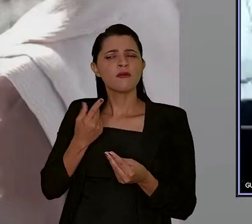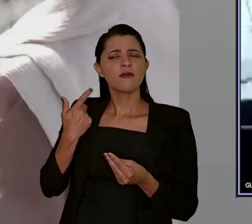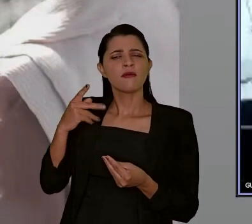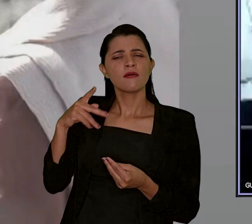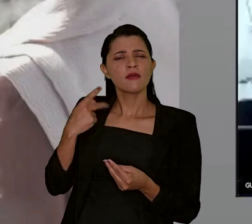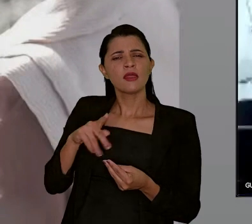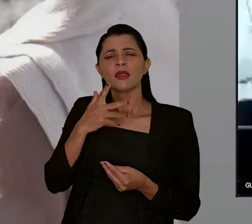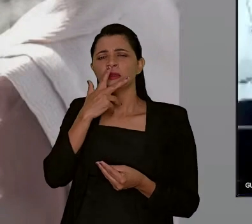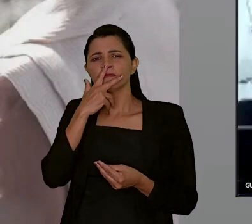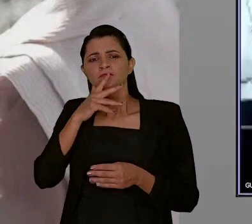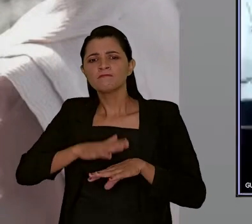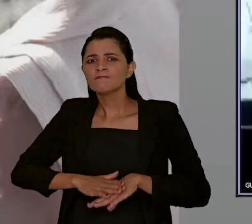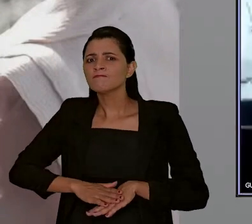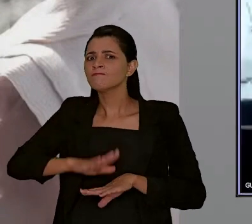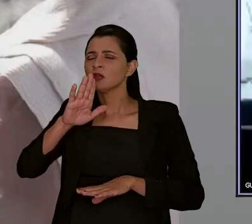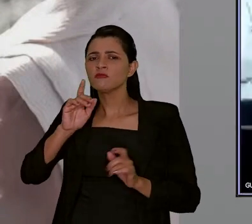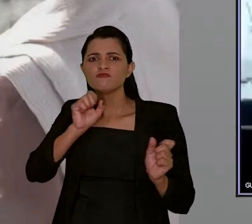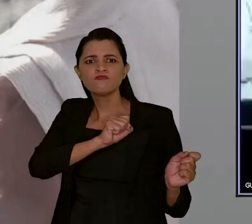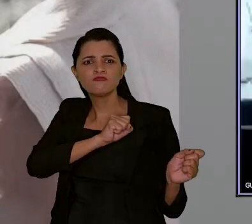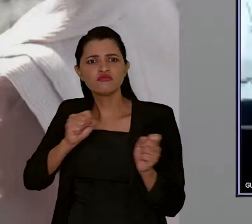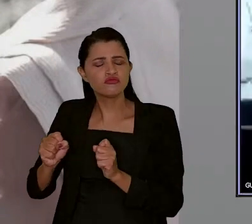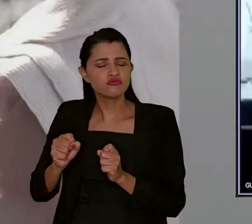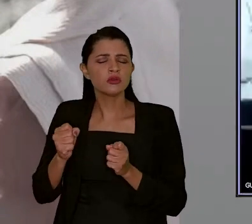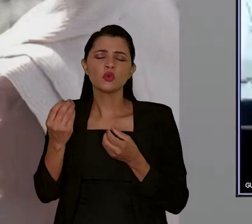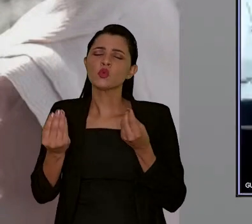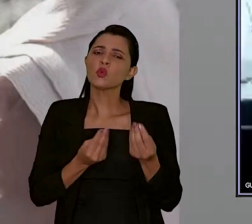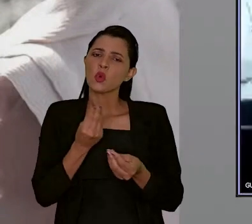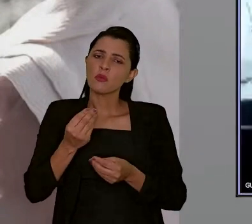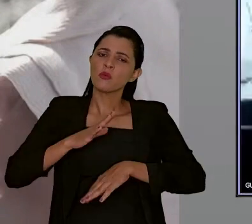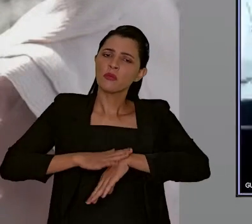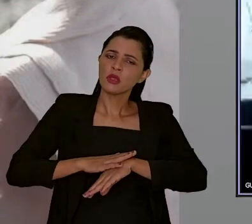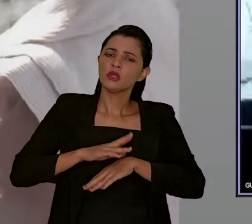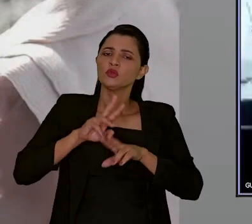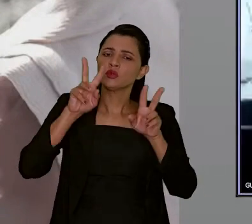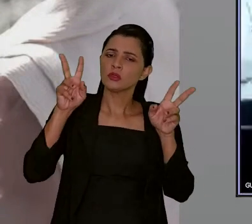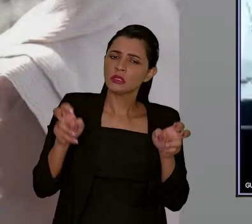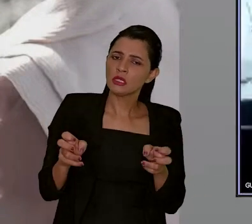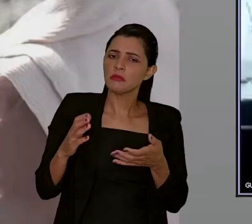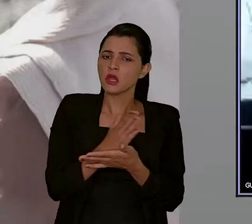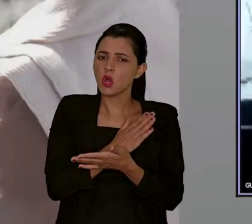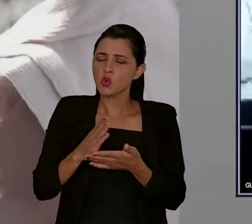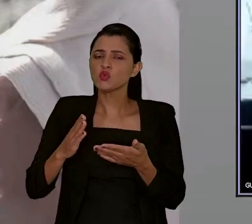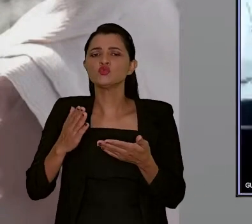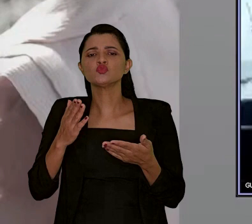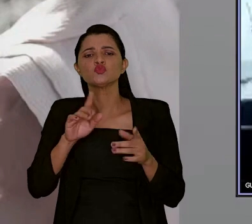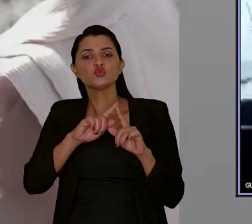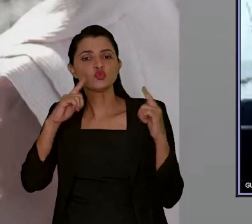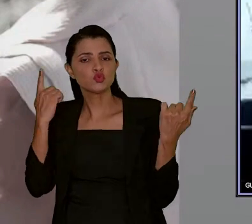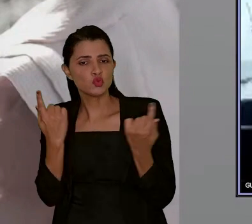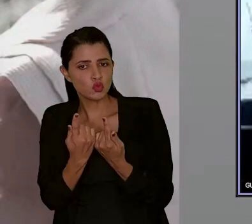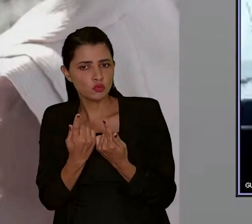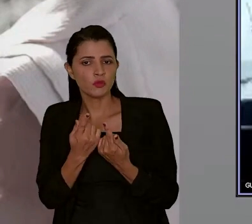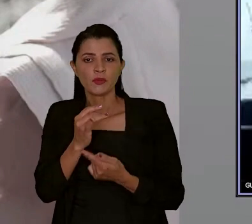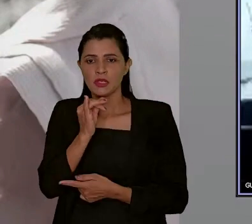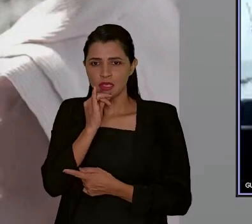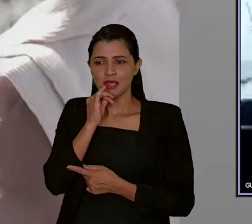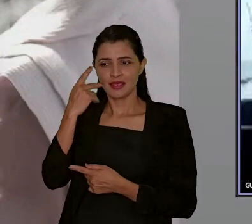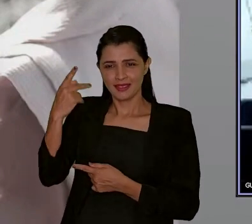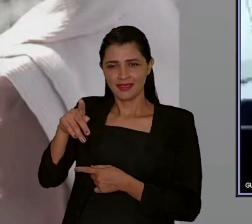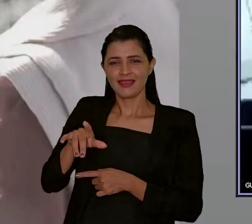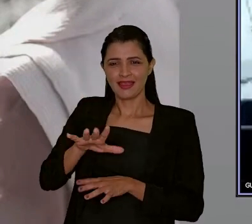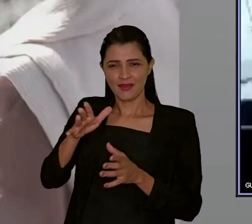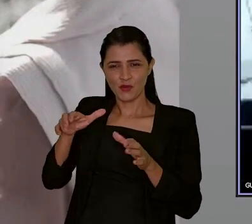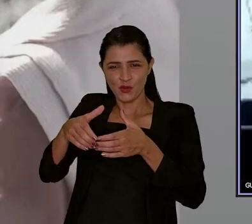mais potencializado quando se trata de determinados grupos, em especial as crianças. Ou